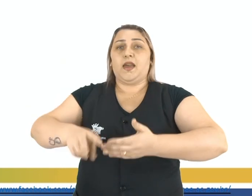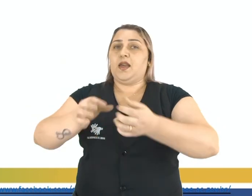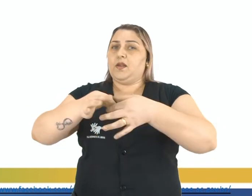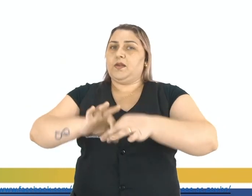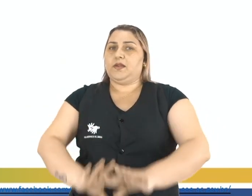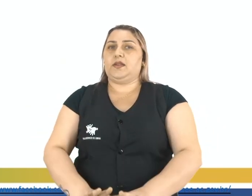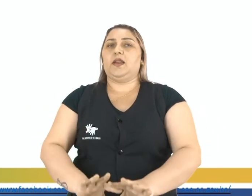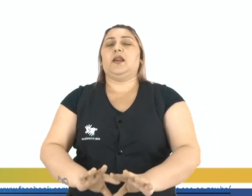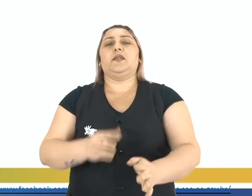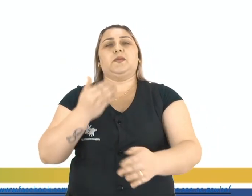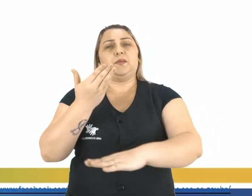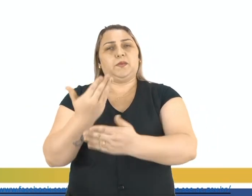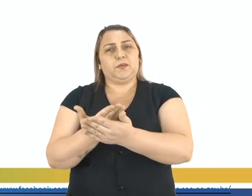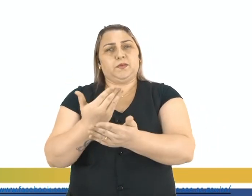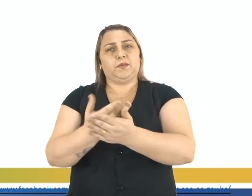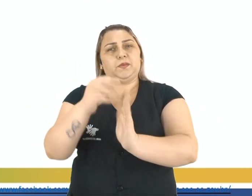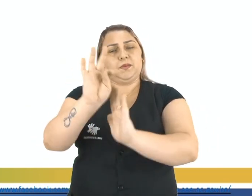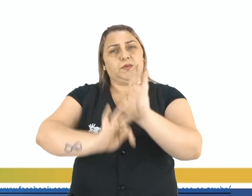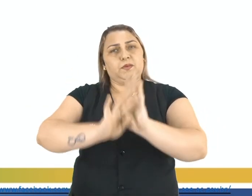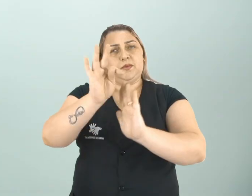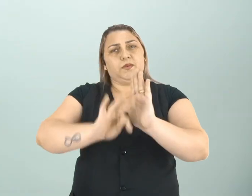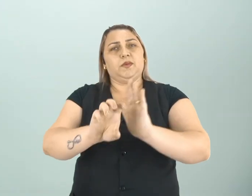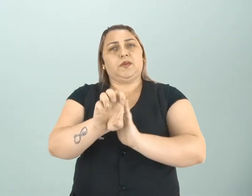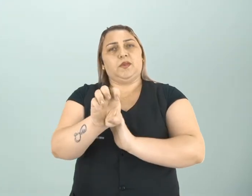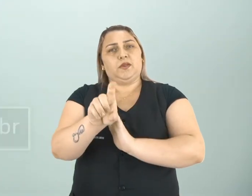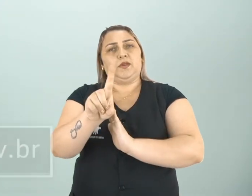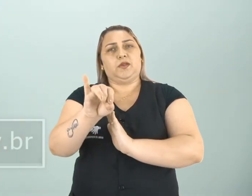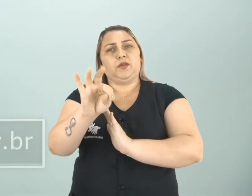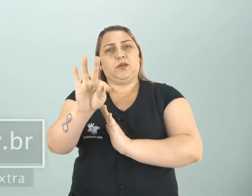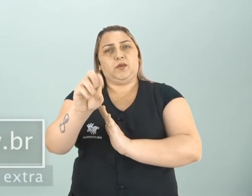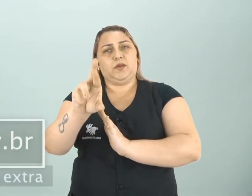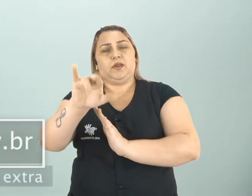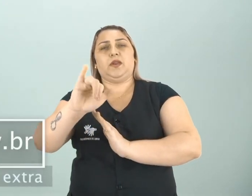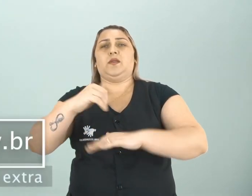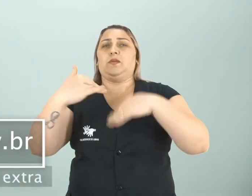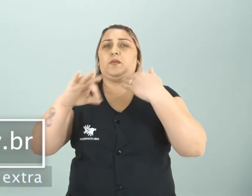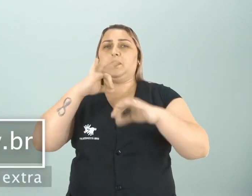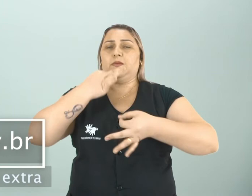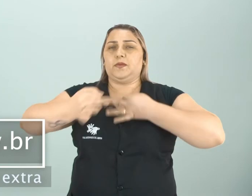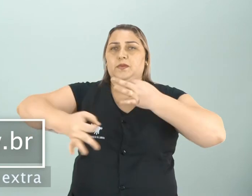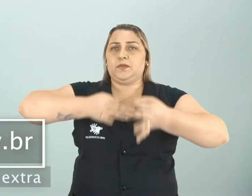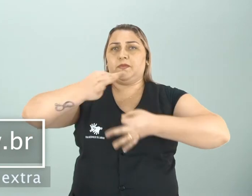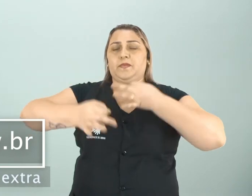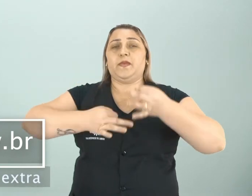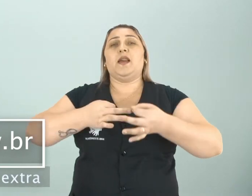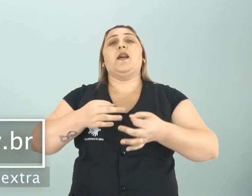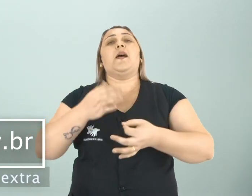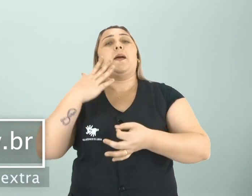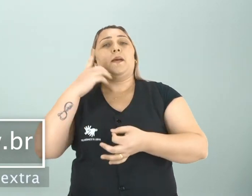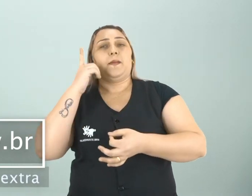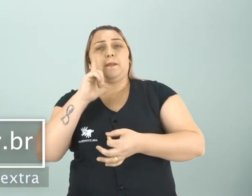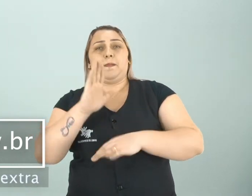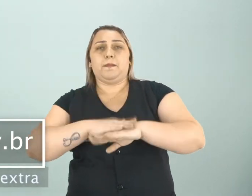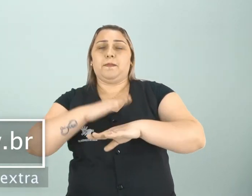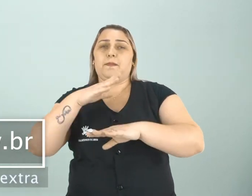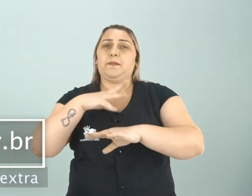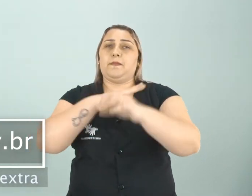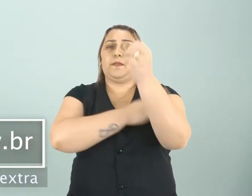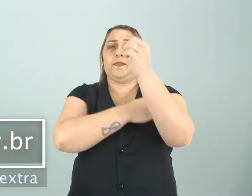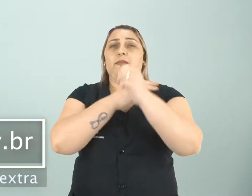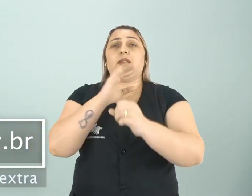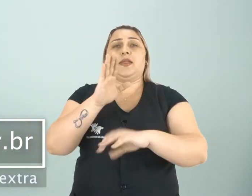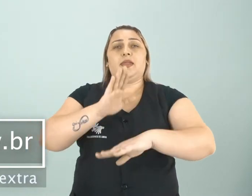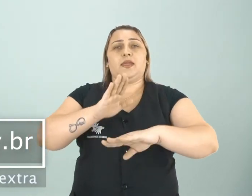deixe de se dedicar aos textos de editorial e os movimentos argumentativos. Assim você ganha muito poder. Tem